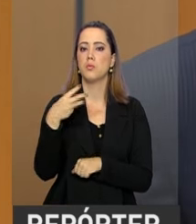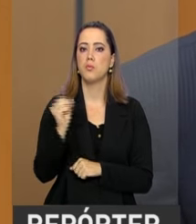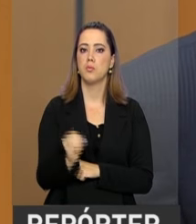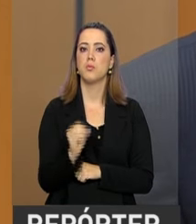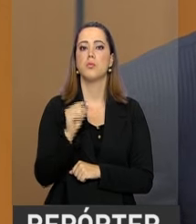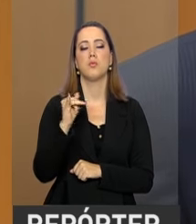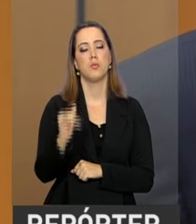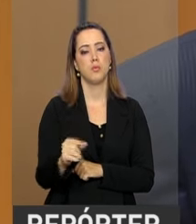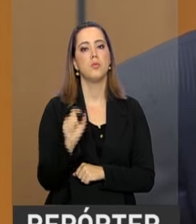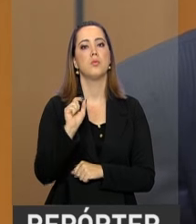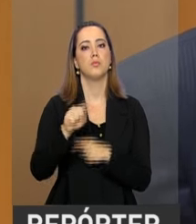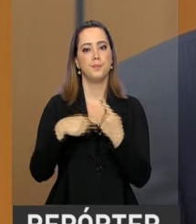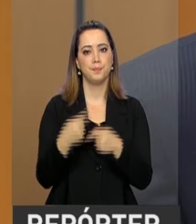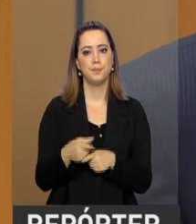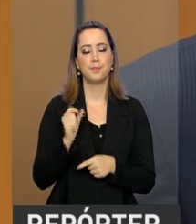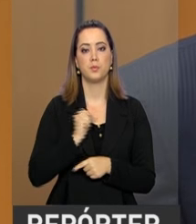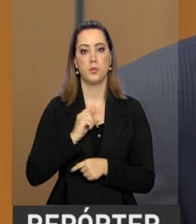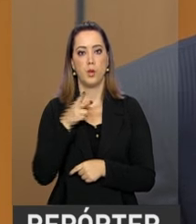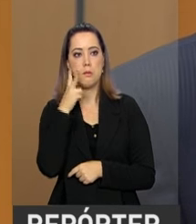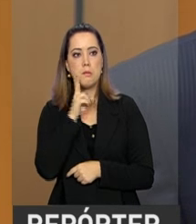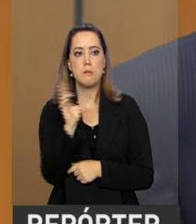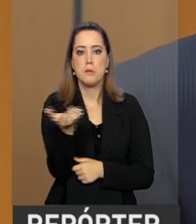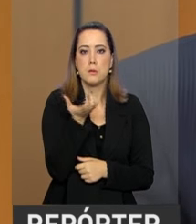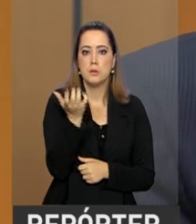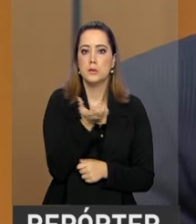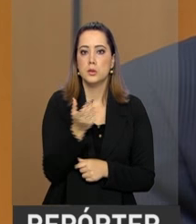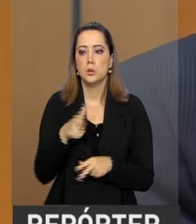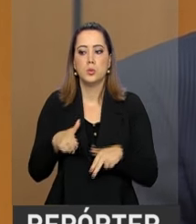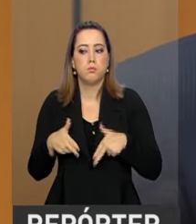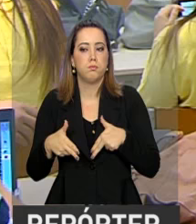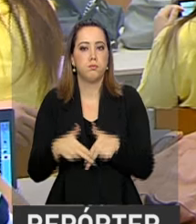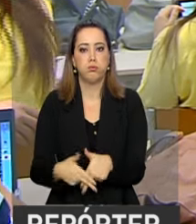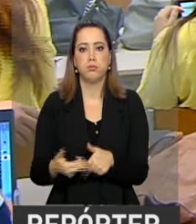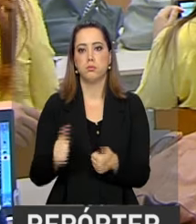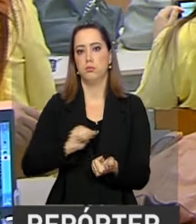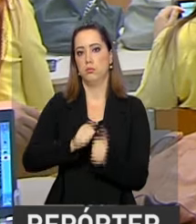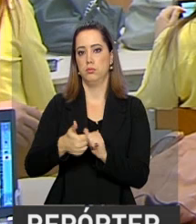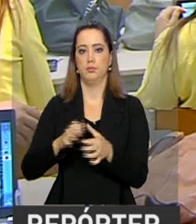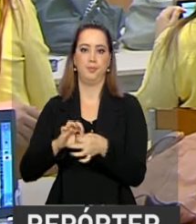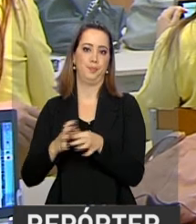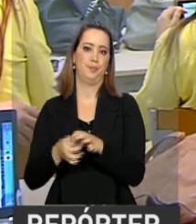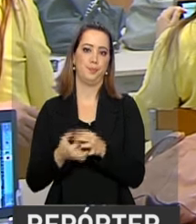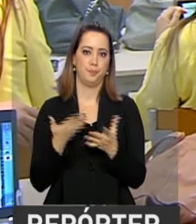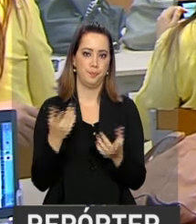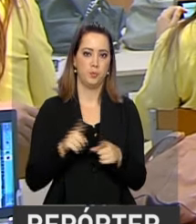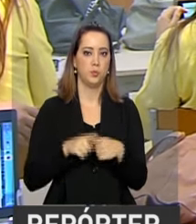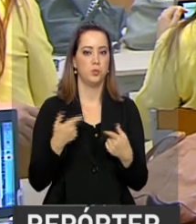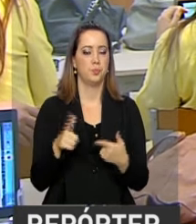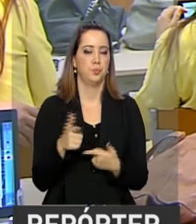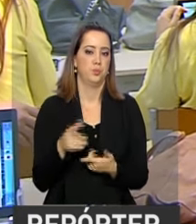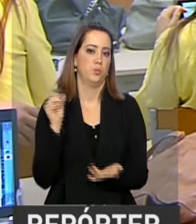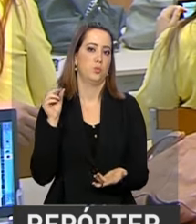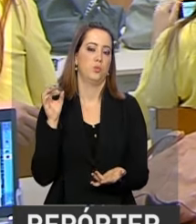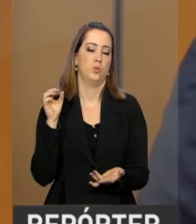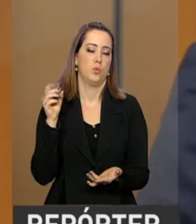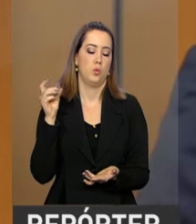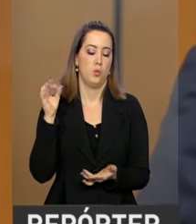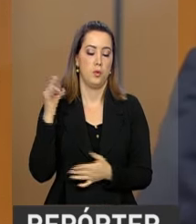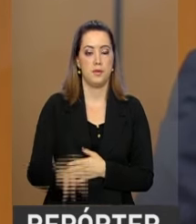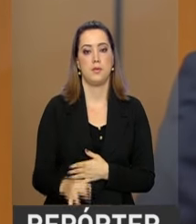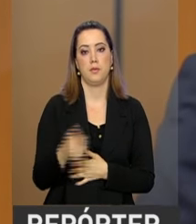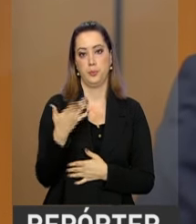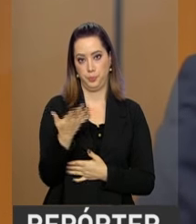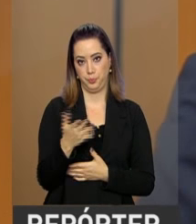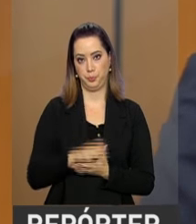que eles miravam as Olimpíadas, mas ainda sem alvo específico. Para o ministro da Justiça, em casos como esse, é preciso agir. Nós